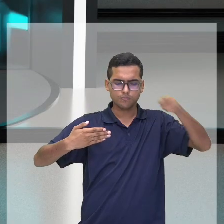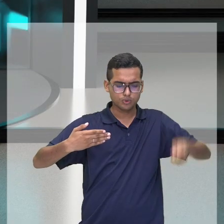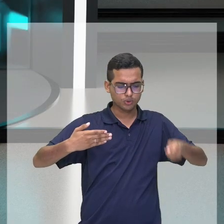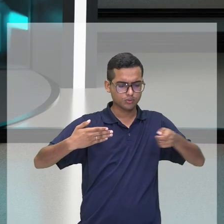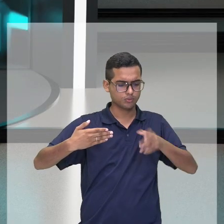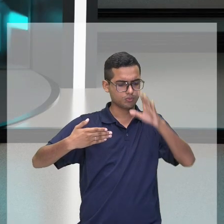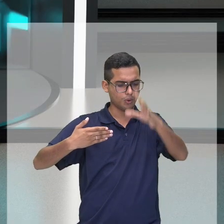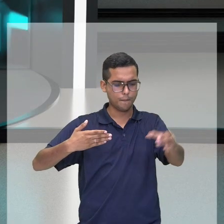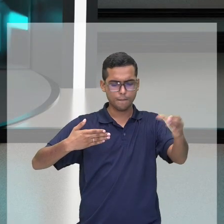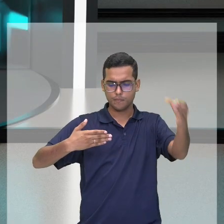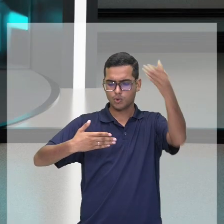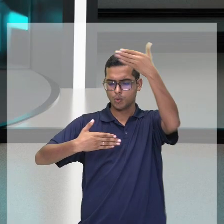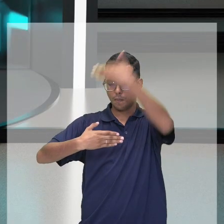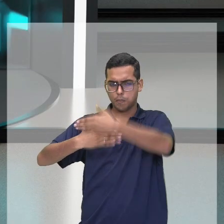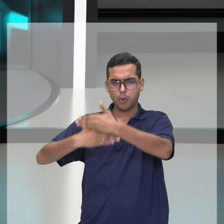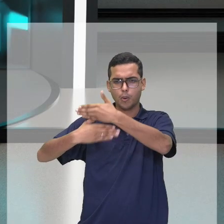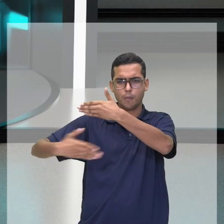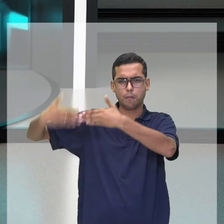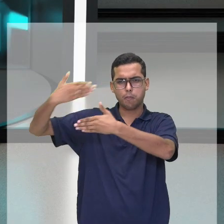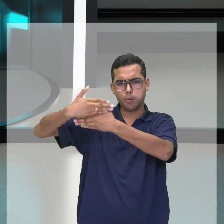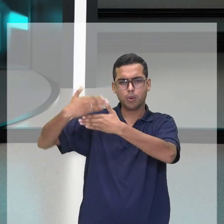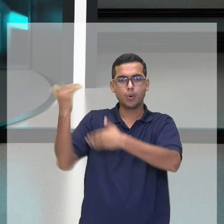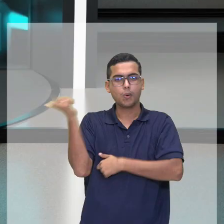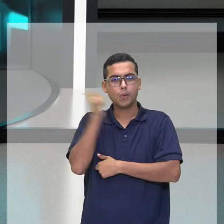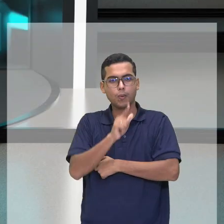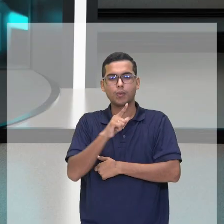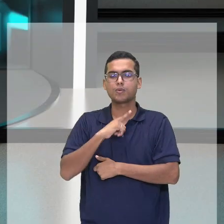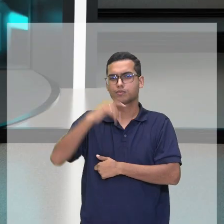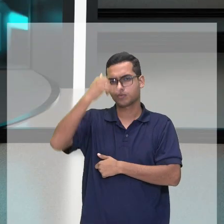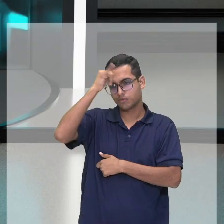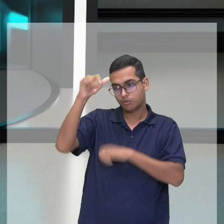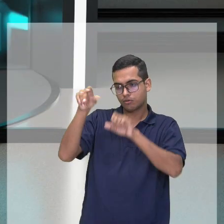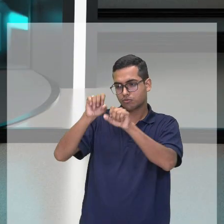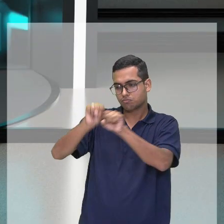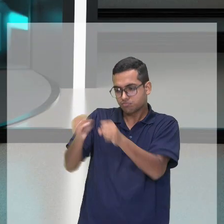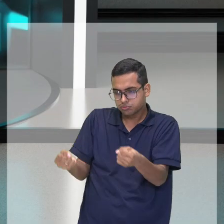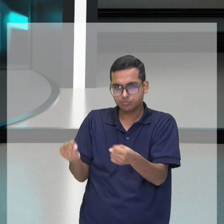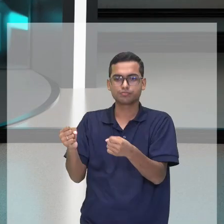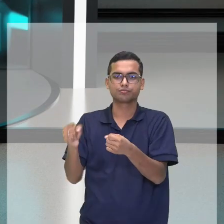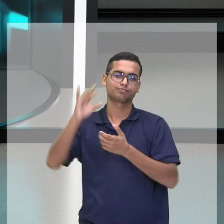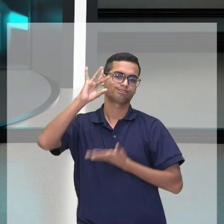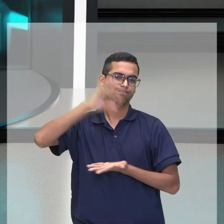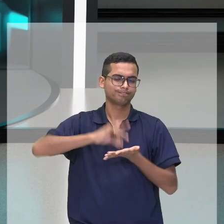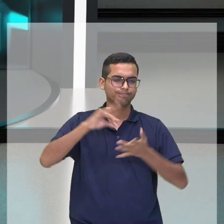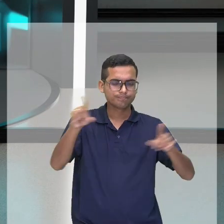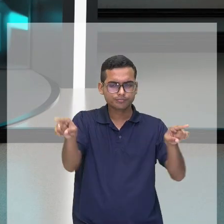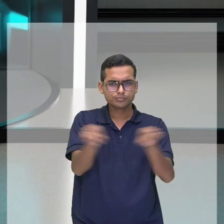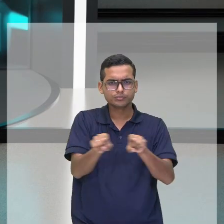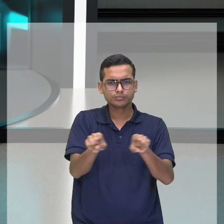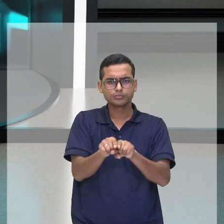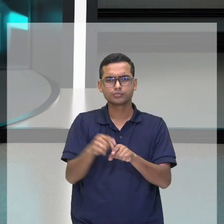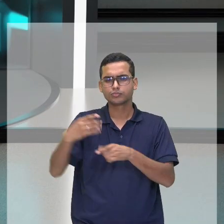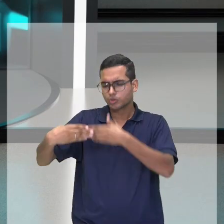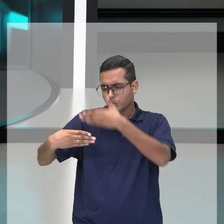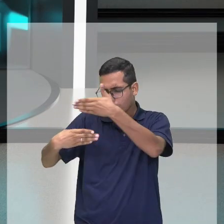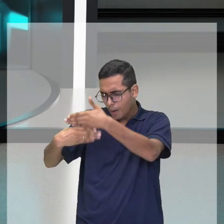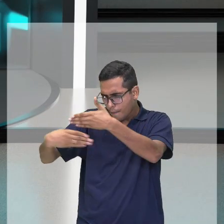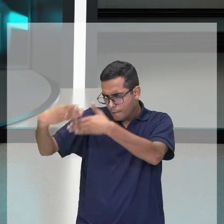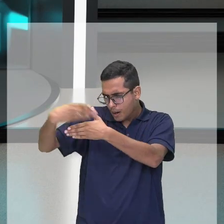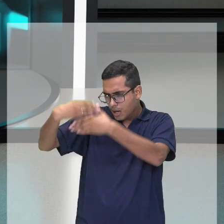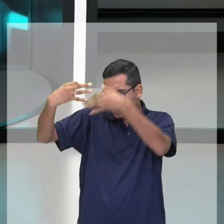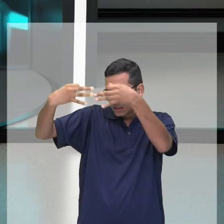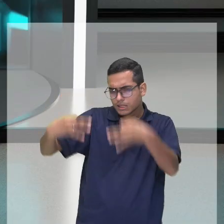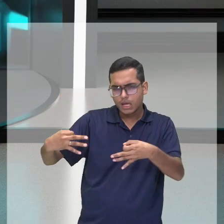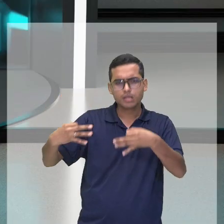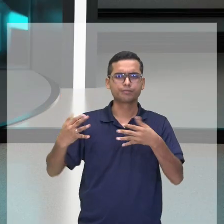com jeitinho o tijolo sem quebrar ele, na posição bem certinha. Nossa, isso é uma precisão